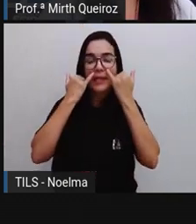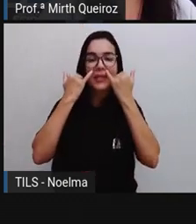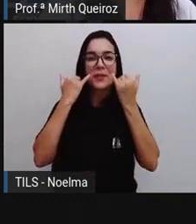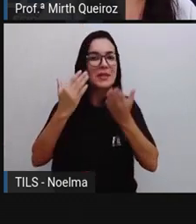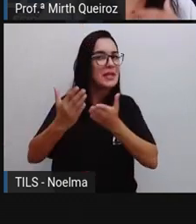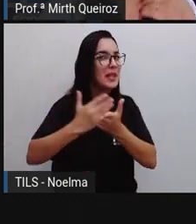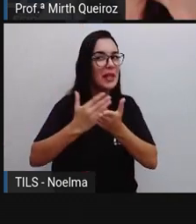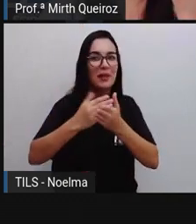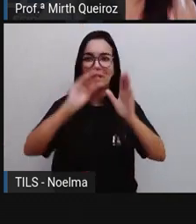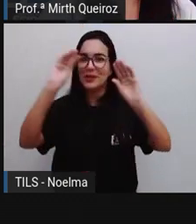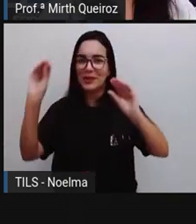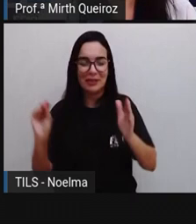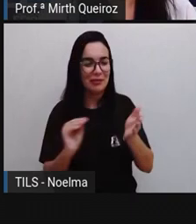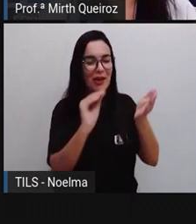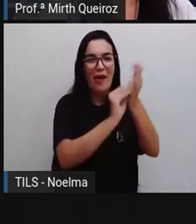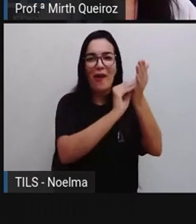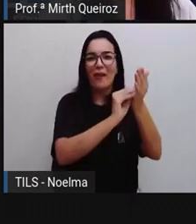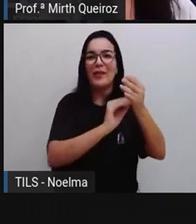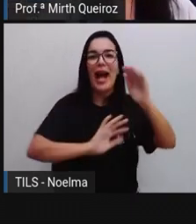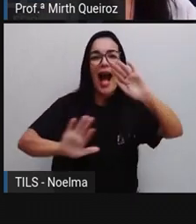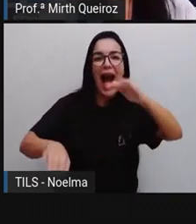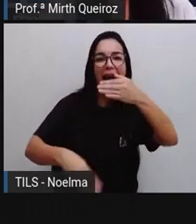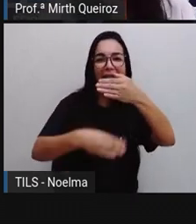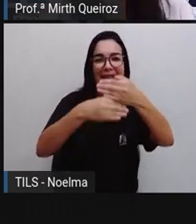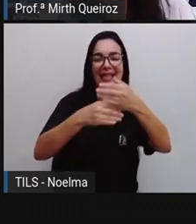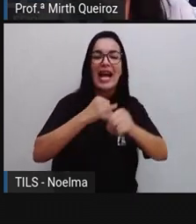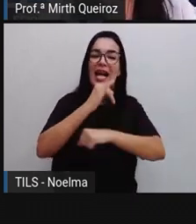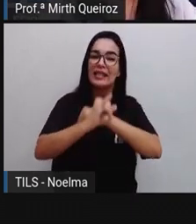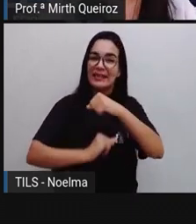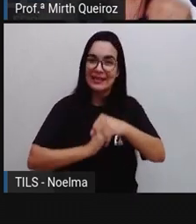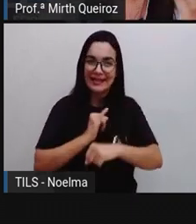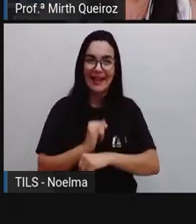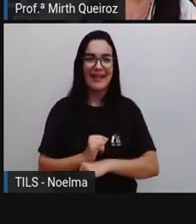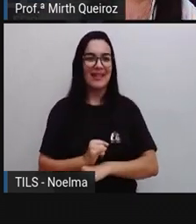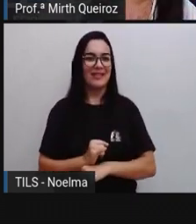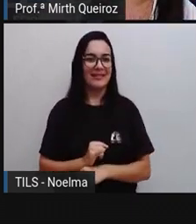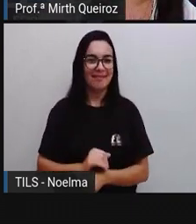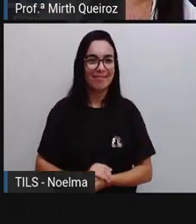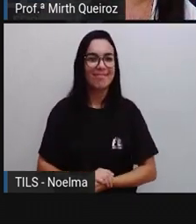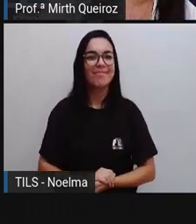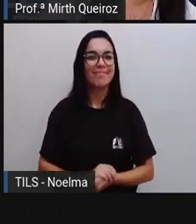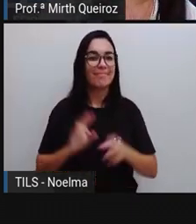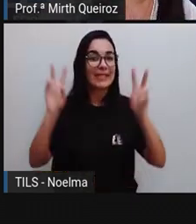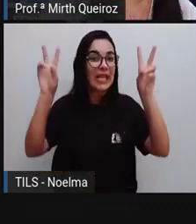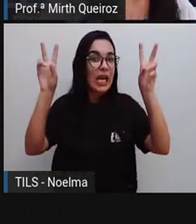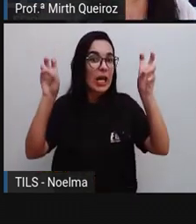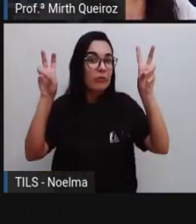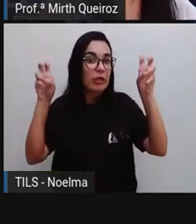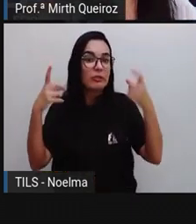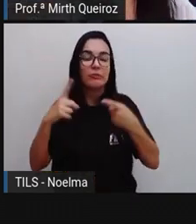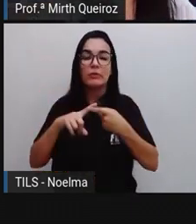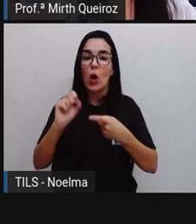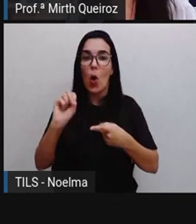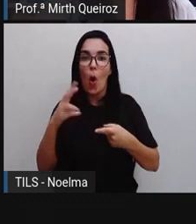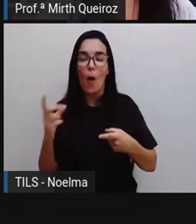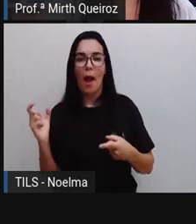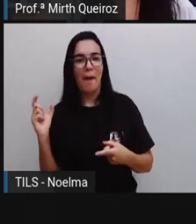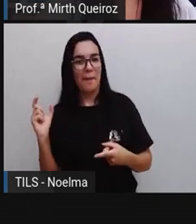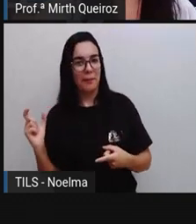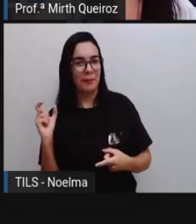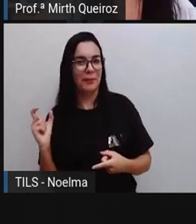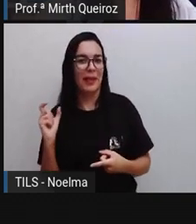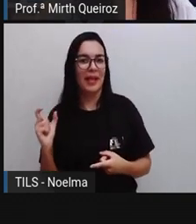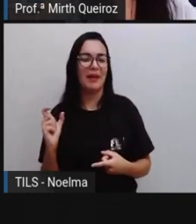enciclopédias, dicionários, né? Que vão falar sobre o termo, né? Ou então, no caso